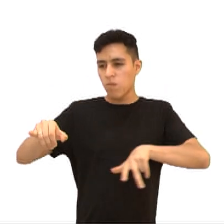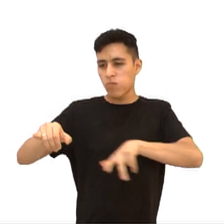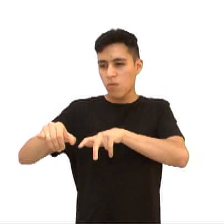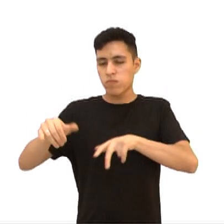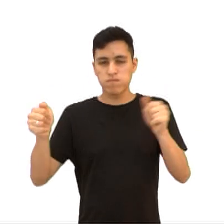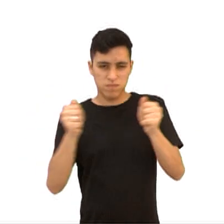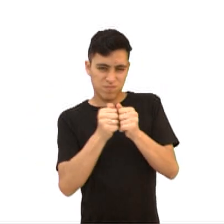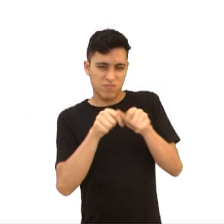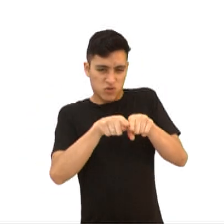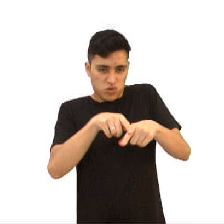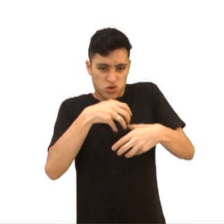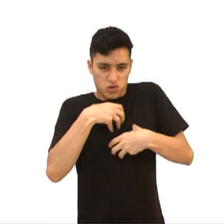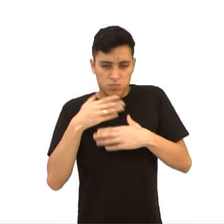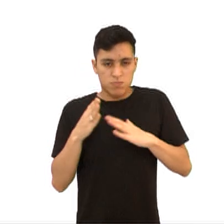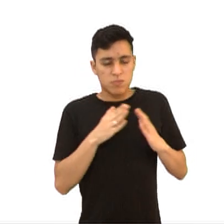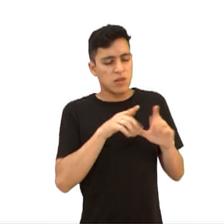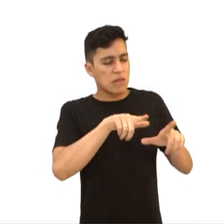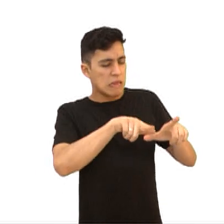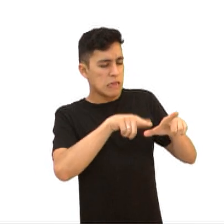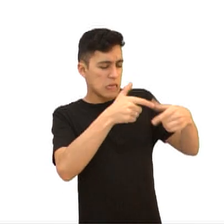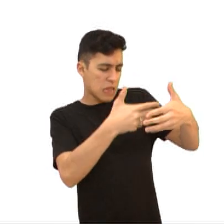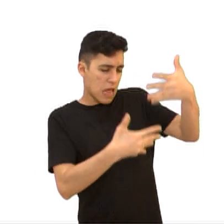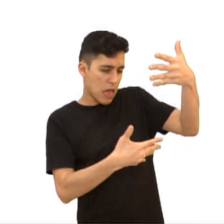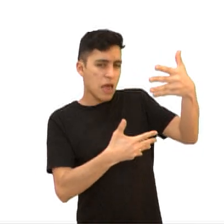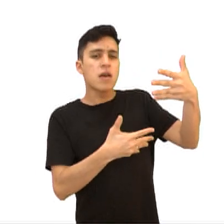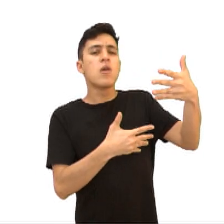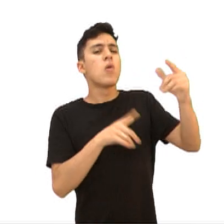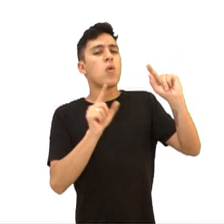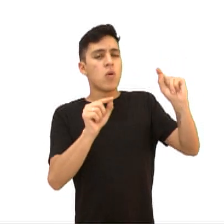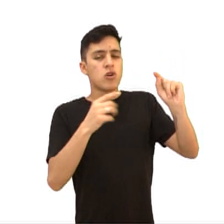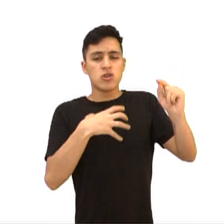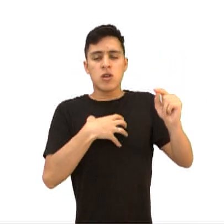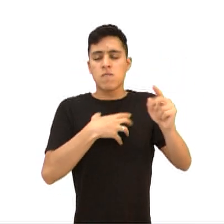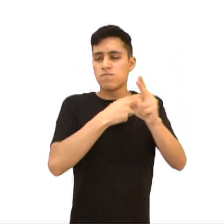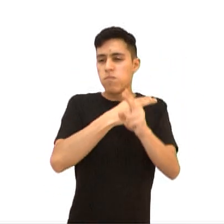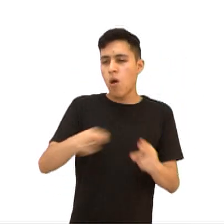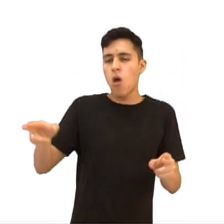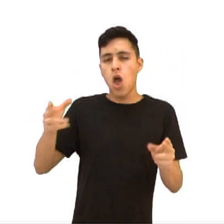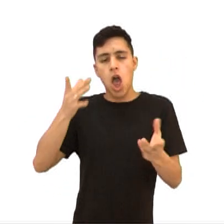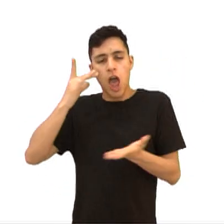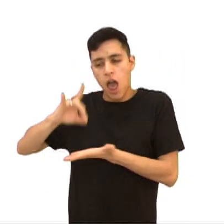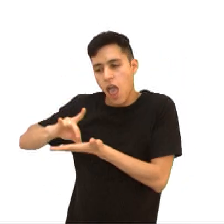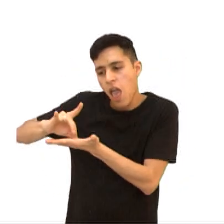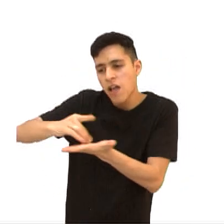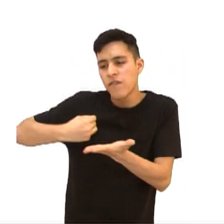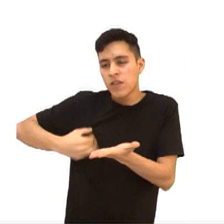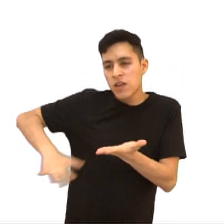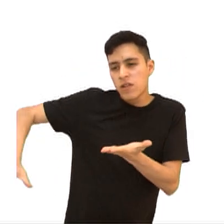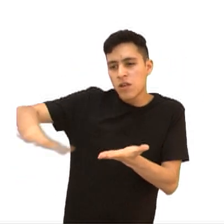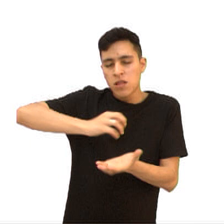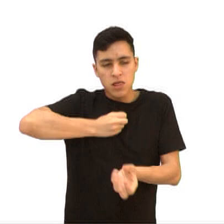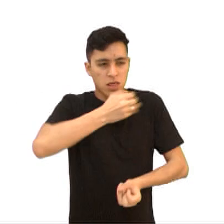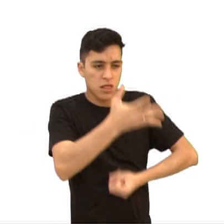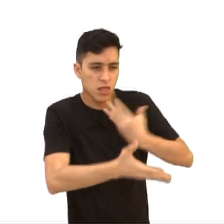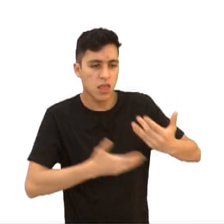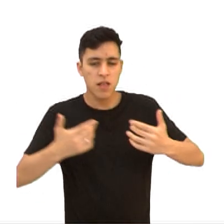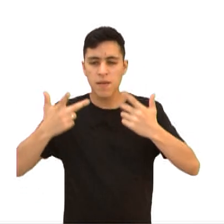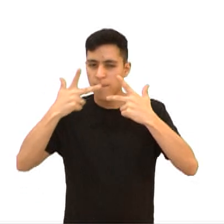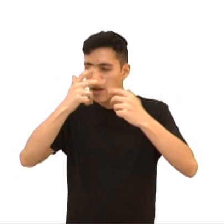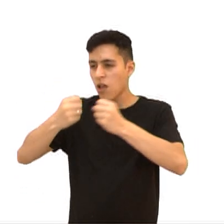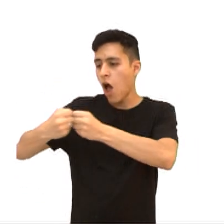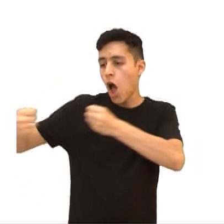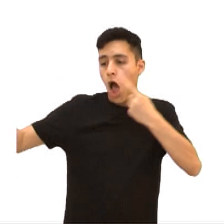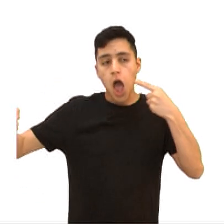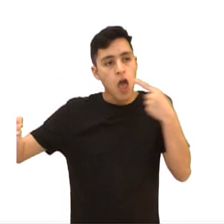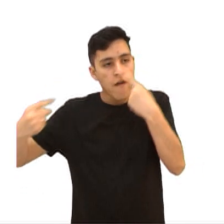Tá? Letras, inevitavelmente tratam de maneira crua a realidade vivida pelos jovens daquela região, escancarando a violência,